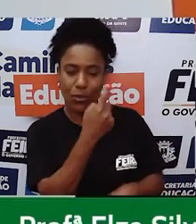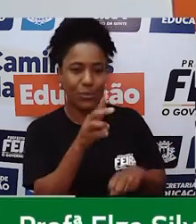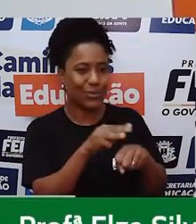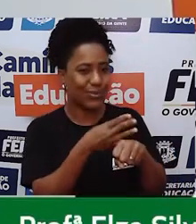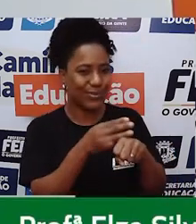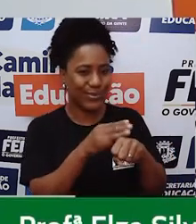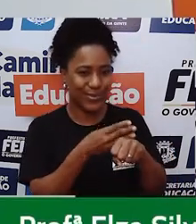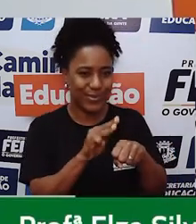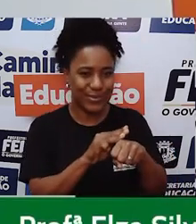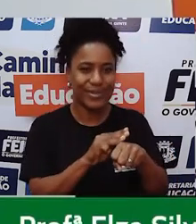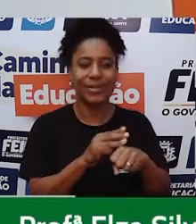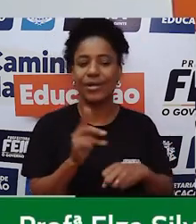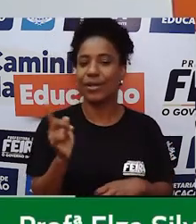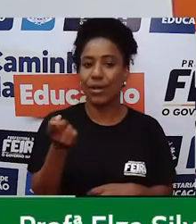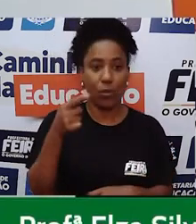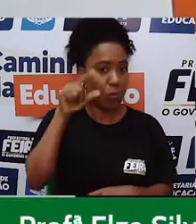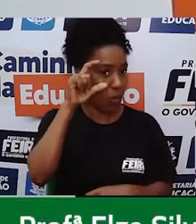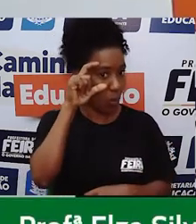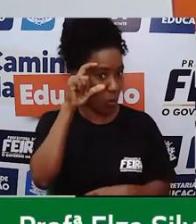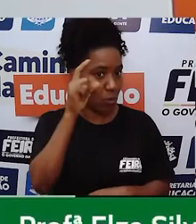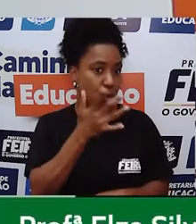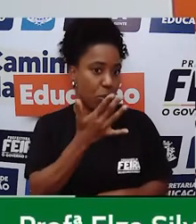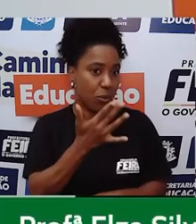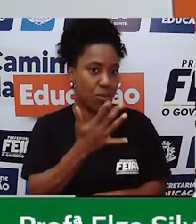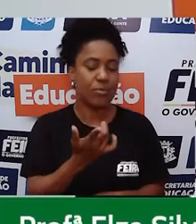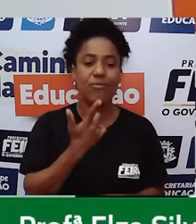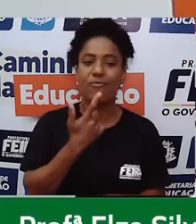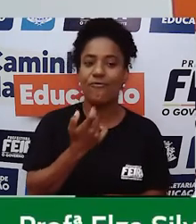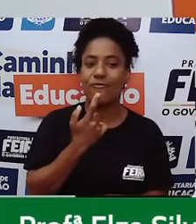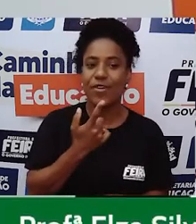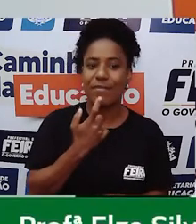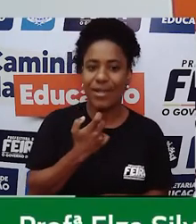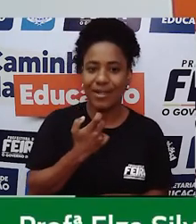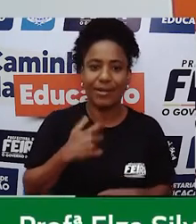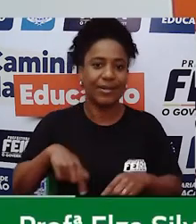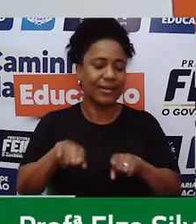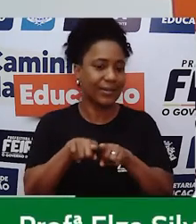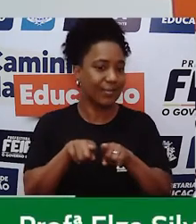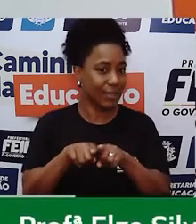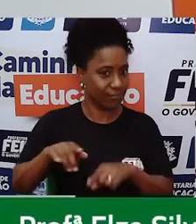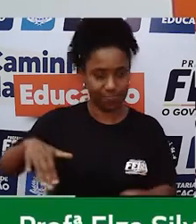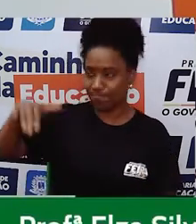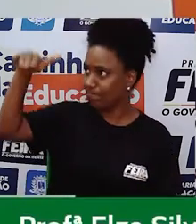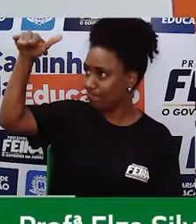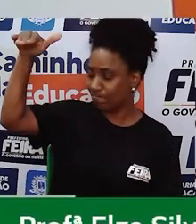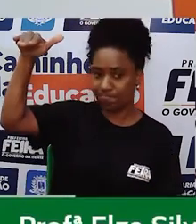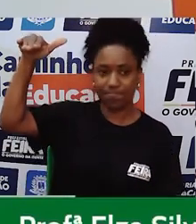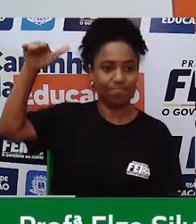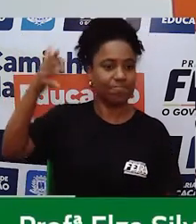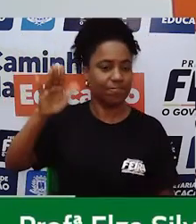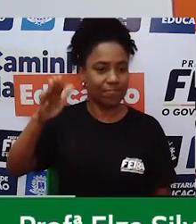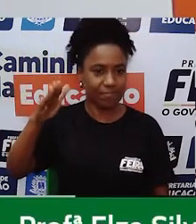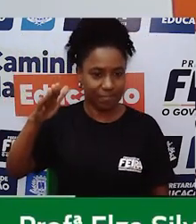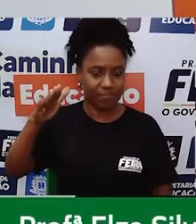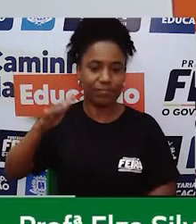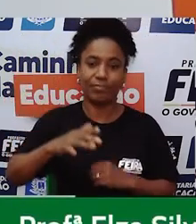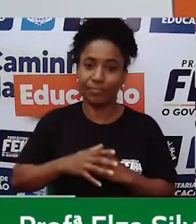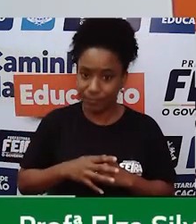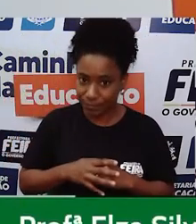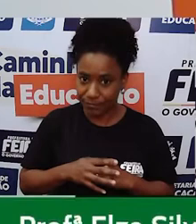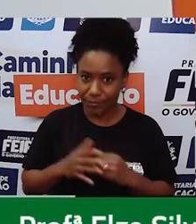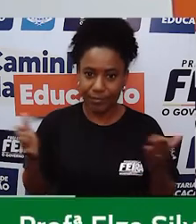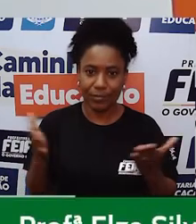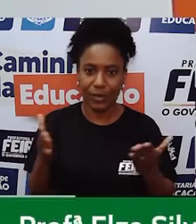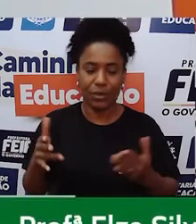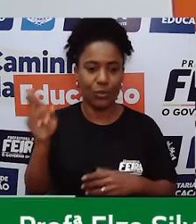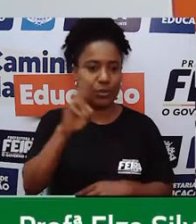castanhos, uso óculos de haste vermelha e tenho estatura média. Hoje estou usando